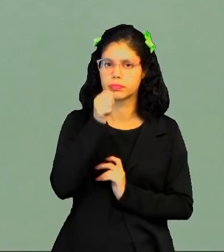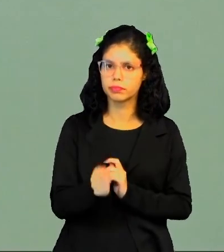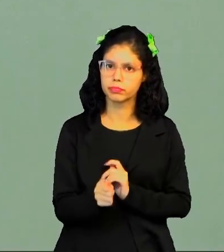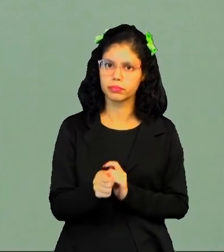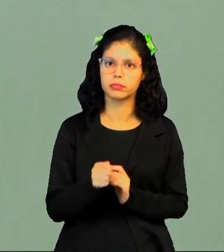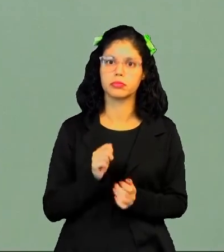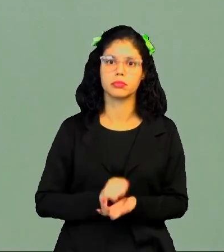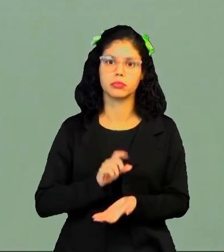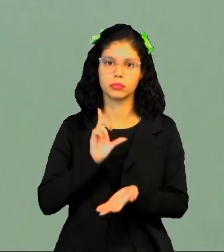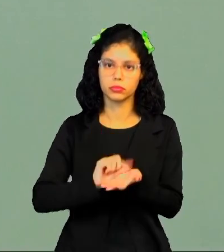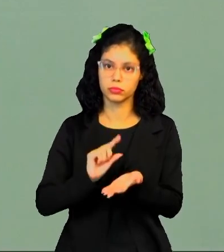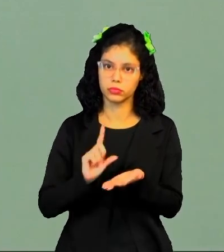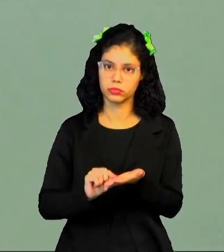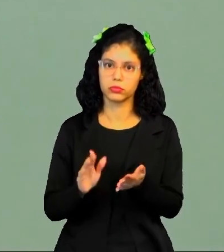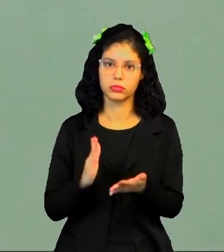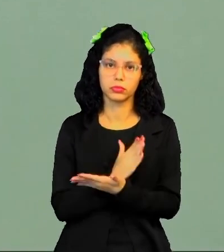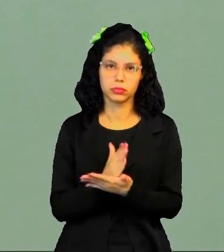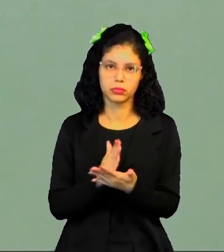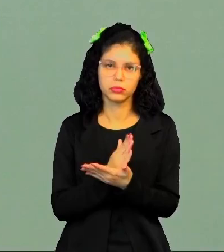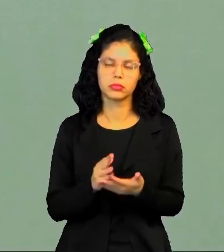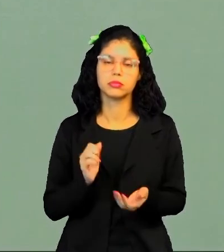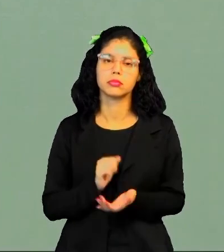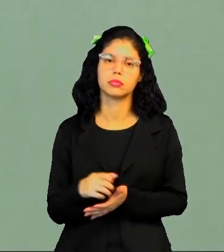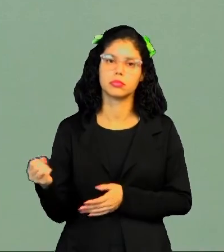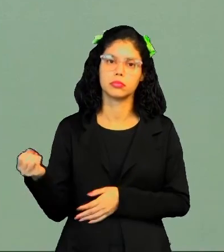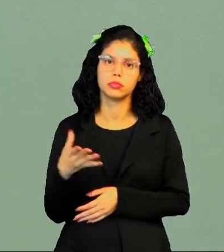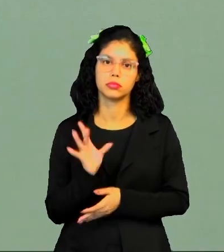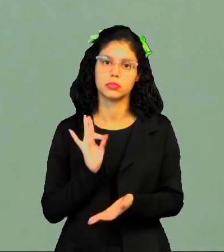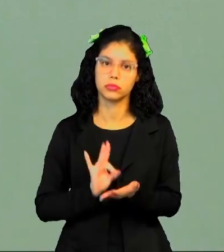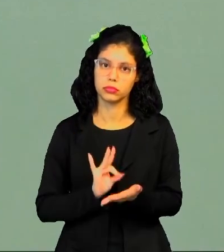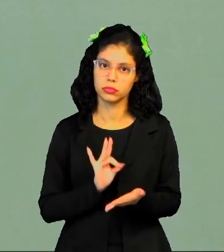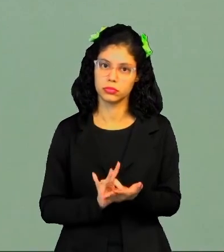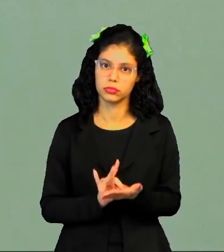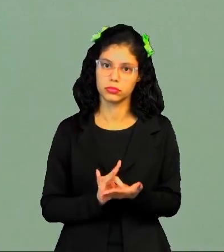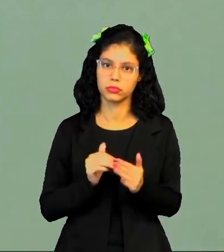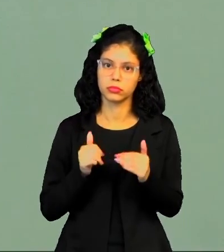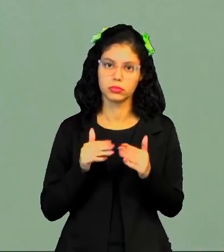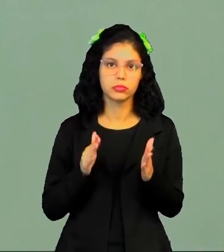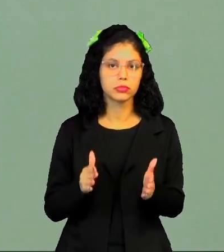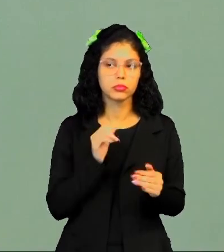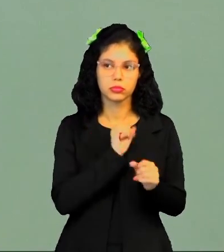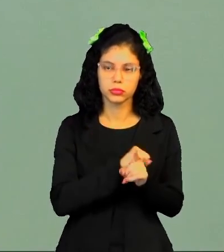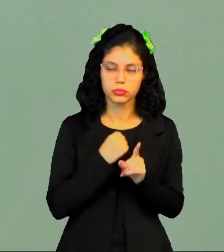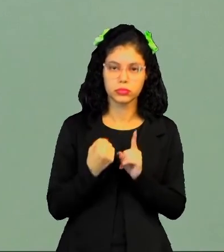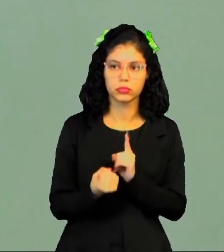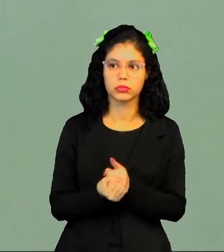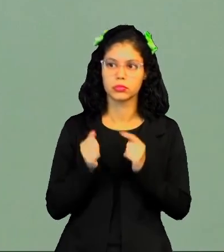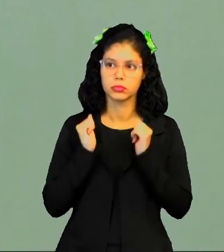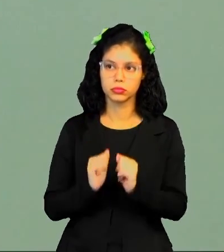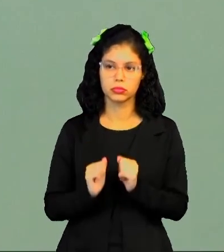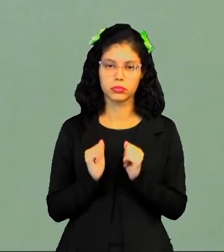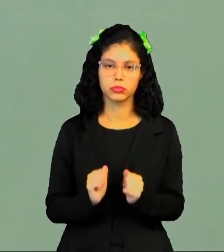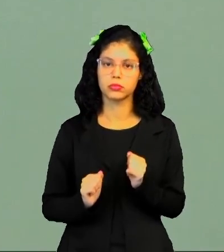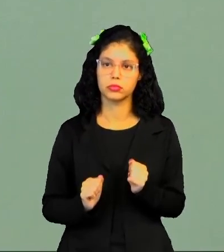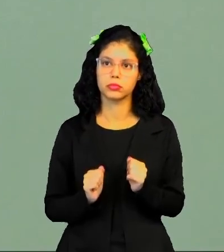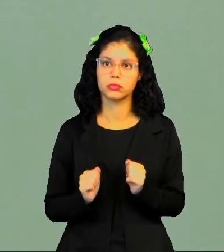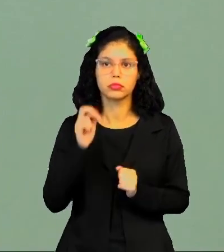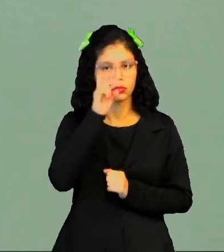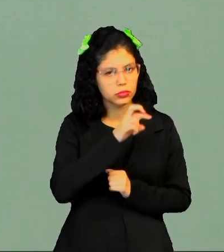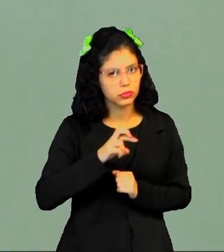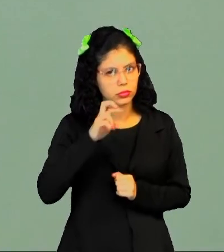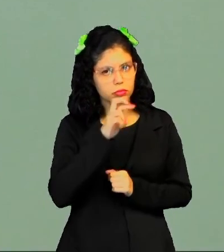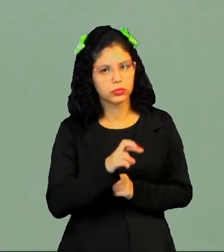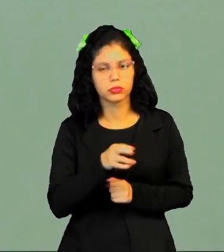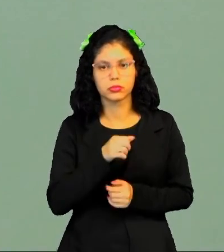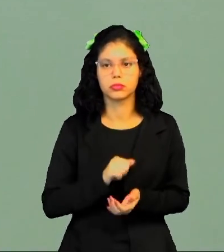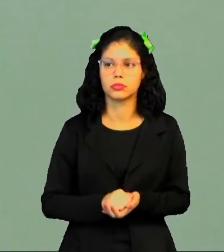né, instauradas nessa comissão de verdade, para que pudessem ser abertos à sociedade, né, para que pudessem ser analisados